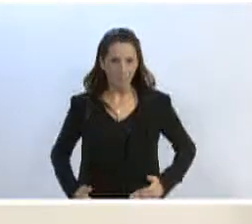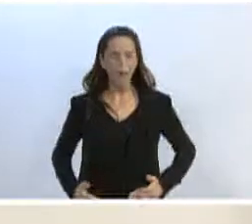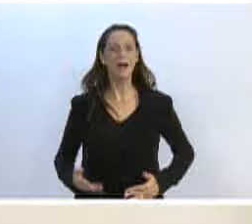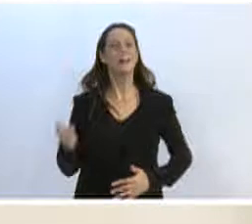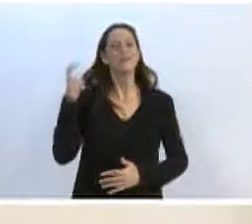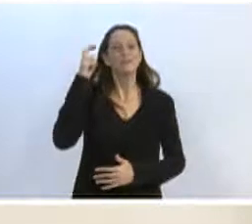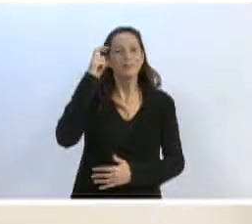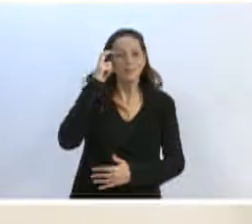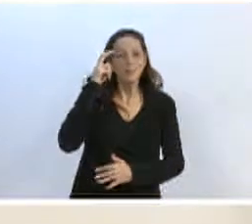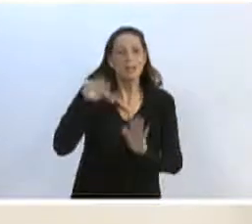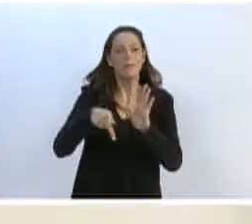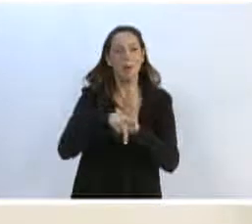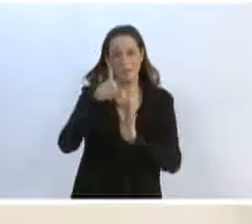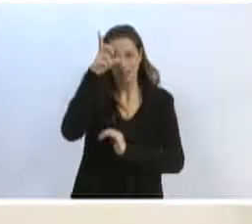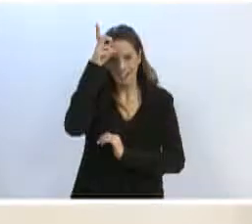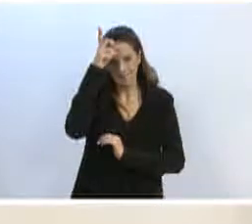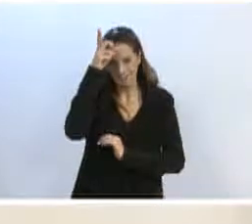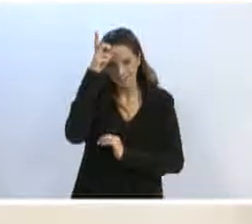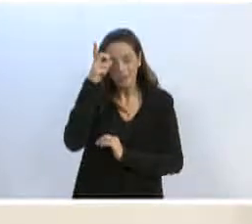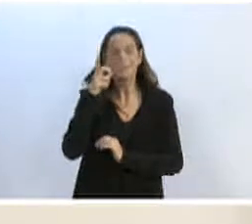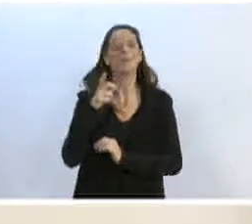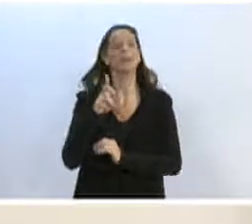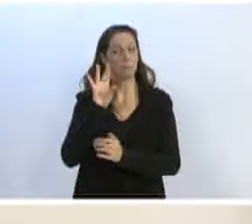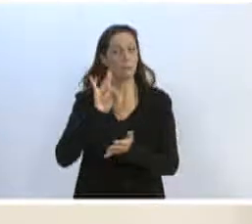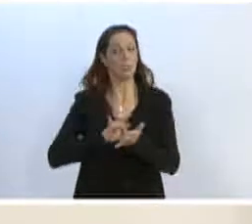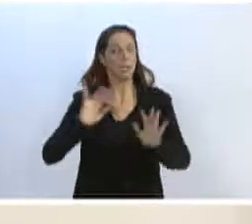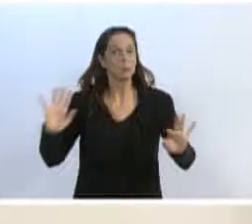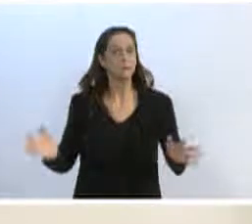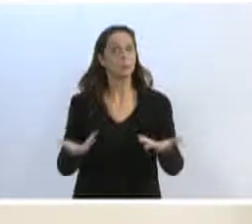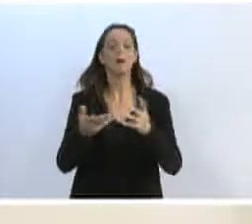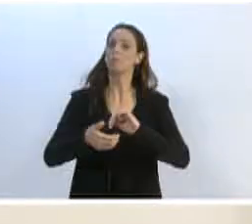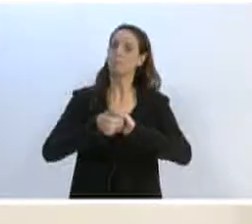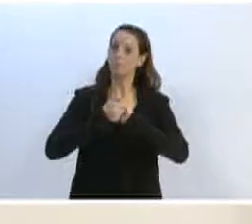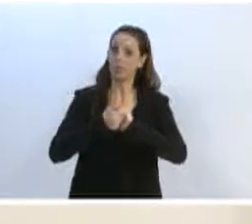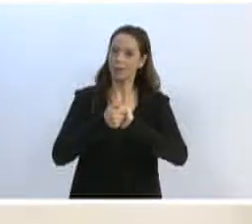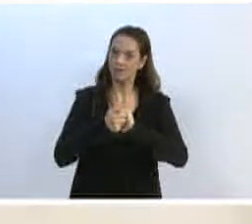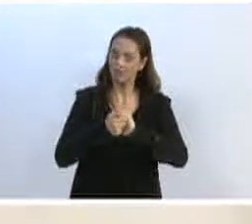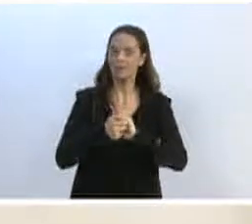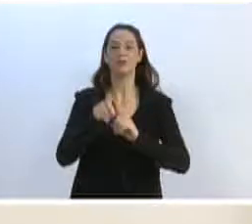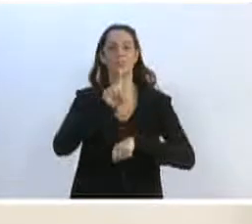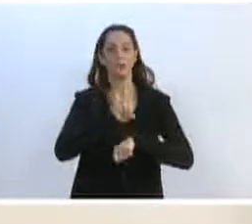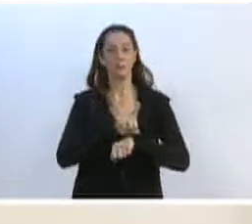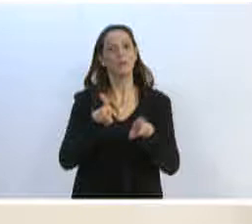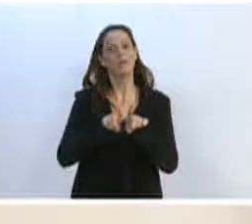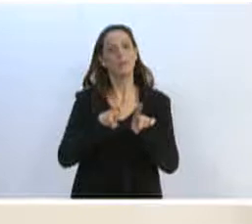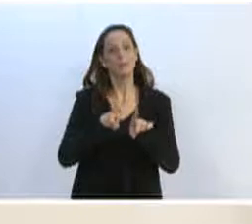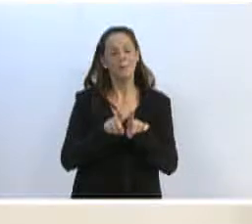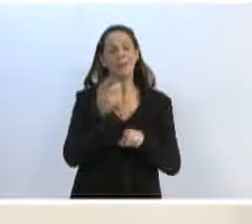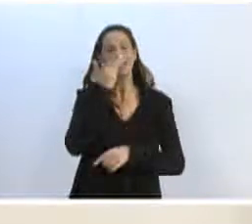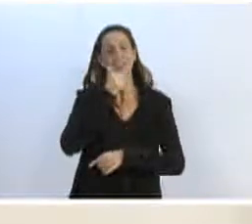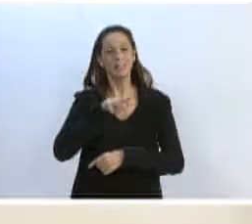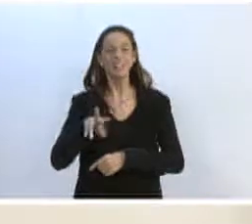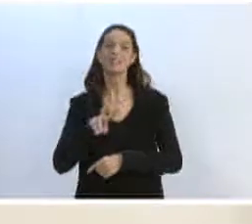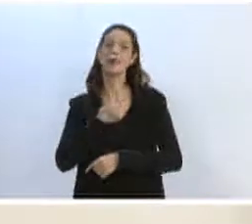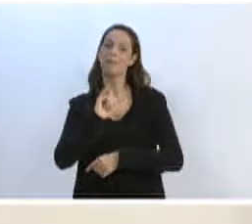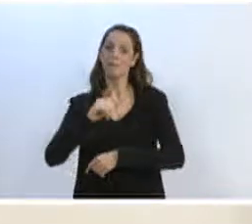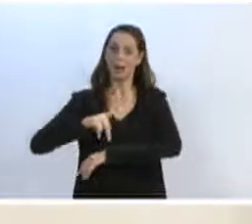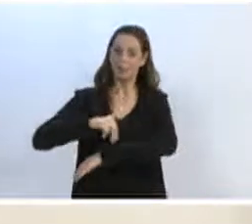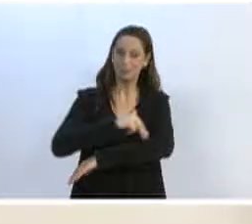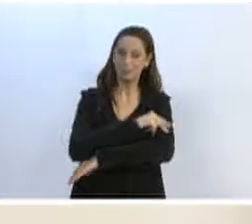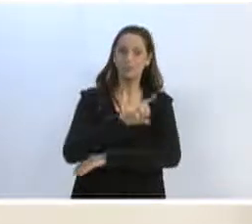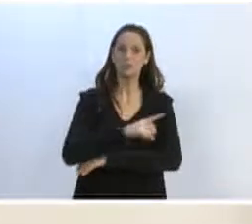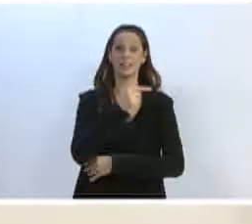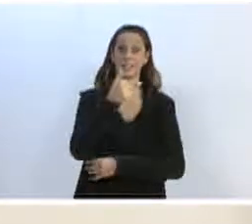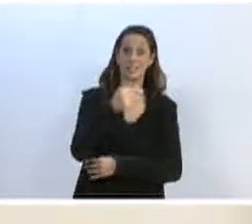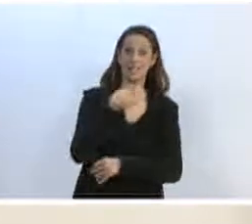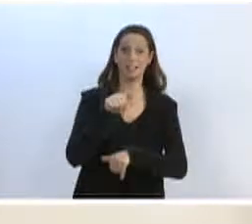alemanha a princípio parabéns valdirene toda a garotada que com certeza poderão desfilar no sete de setembro 2 de setembro